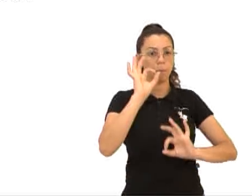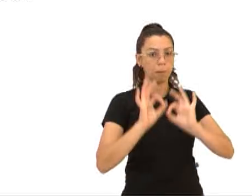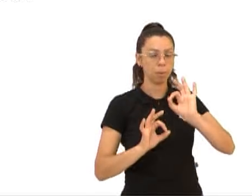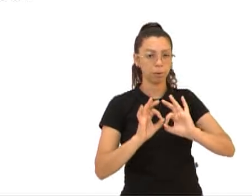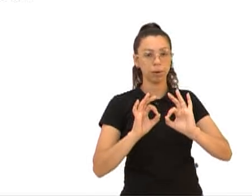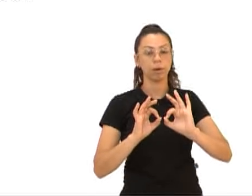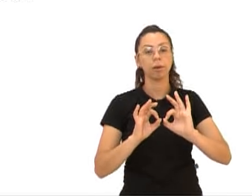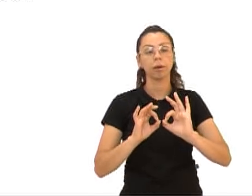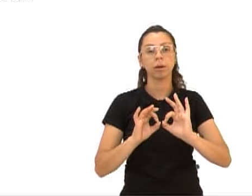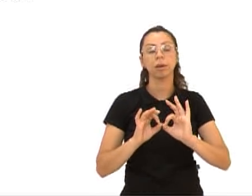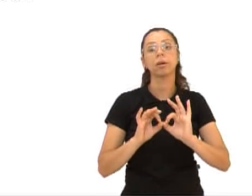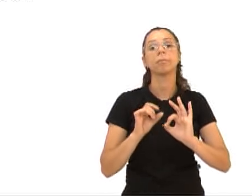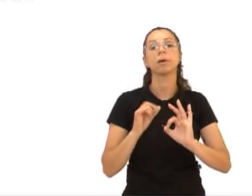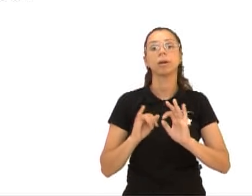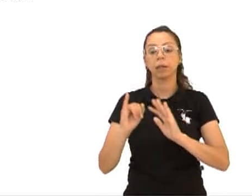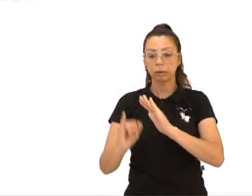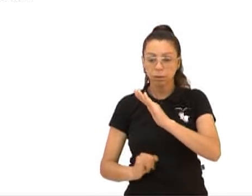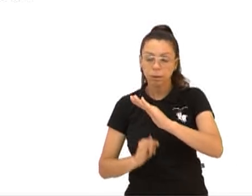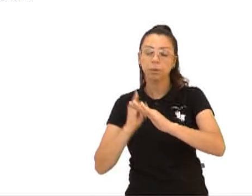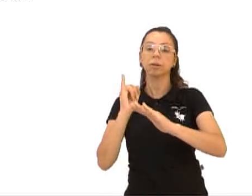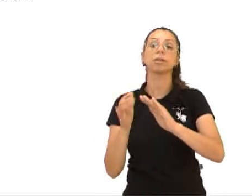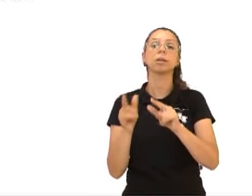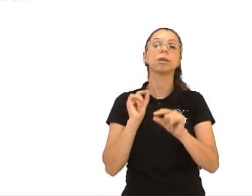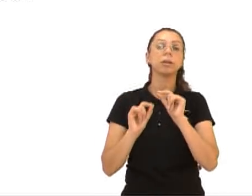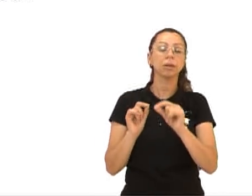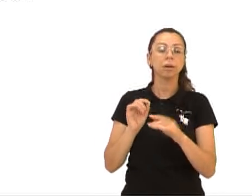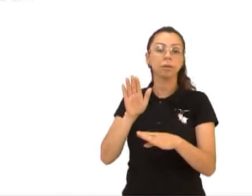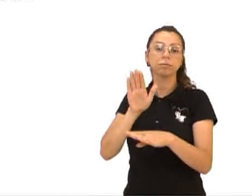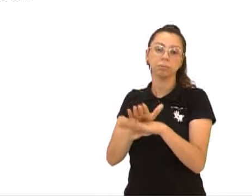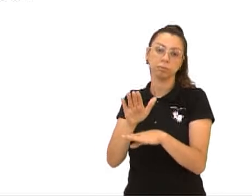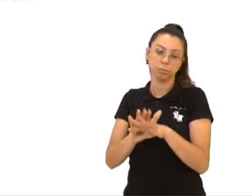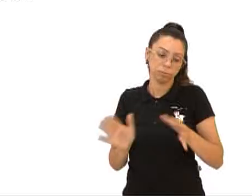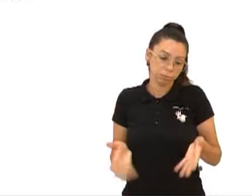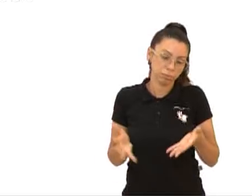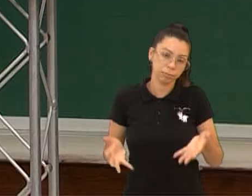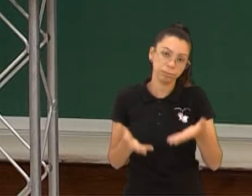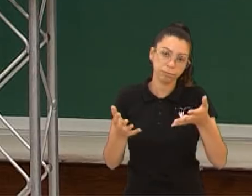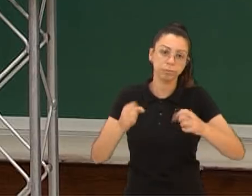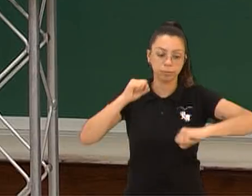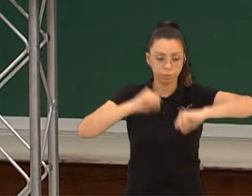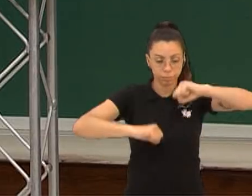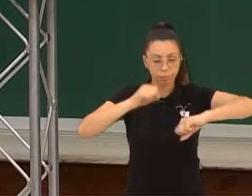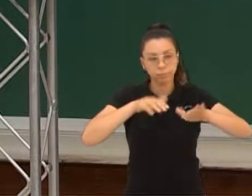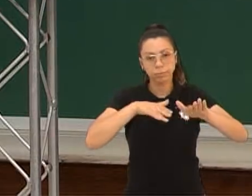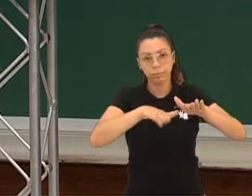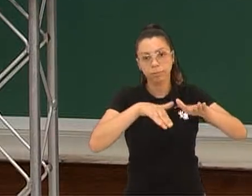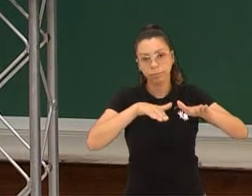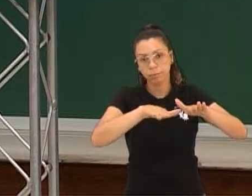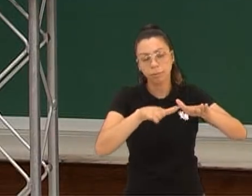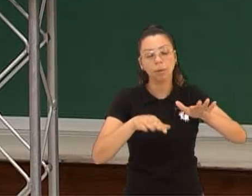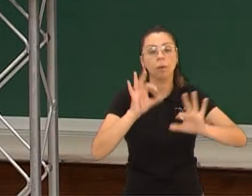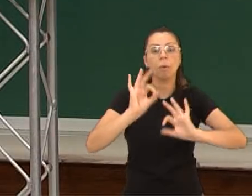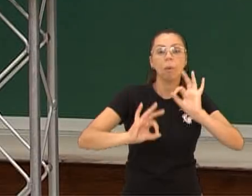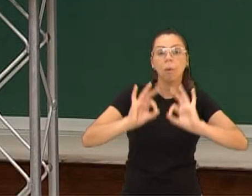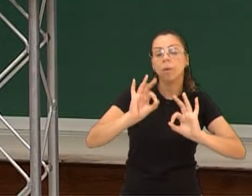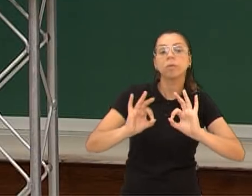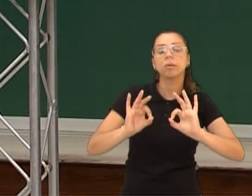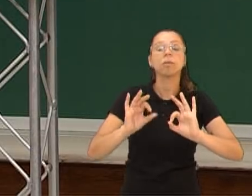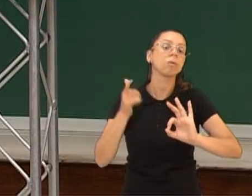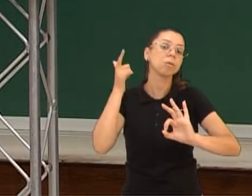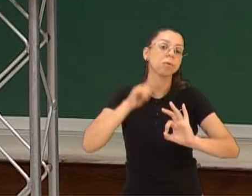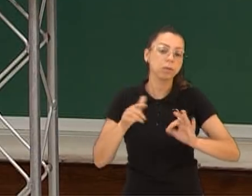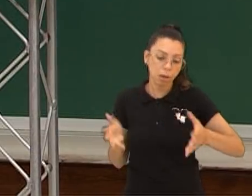internacional que subsidia as produções industriais na África. E a indústria têxtil, pela organização que tem, consegue se